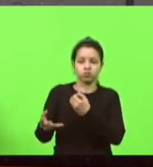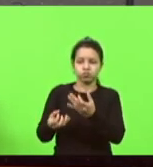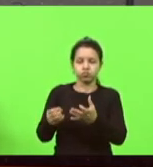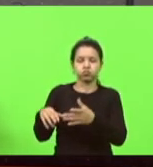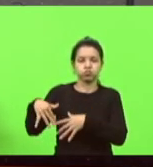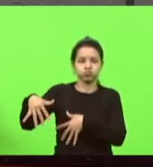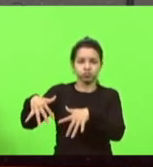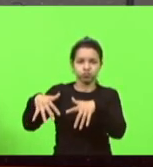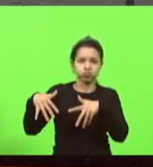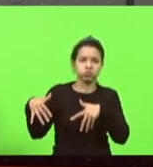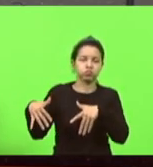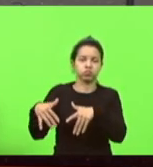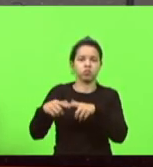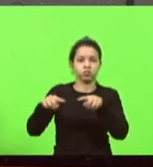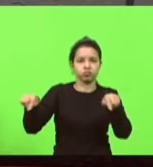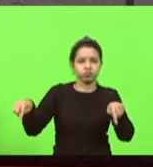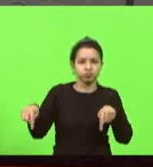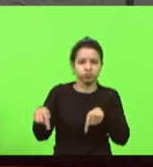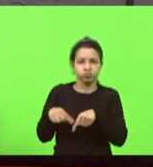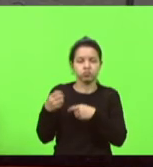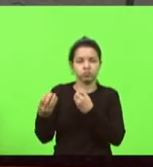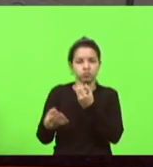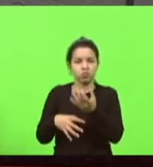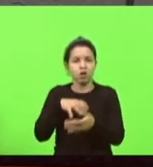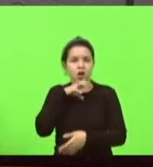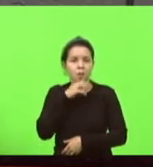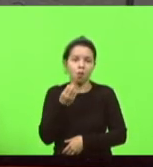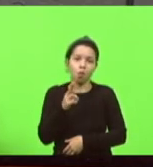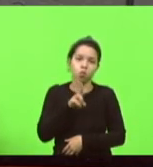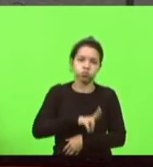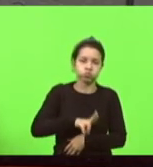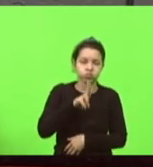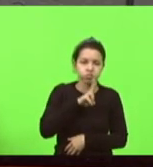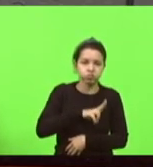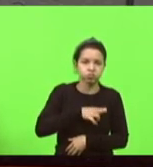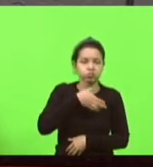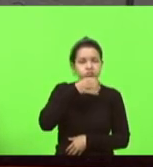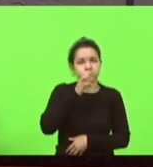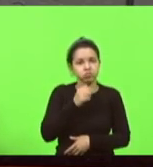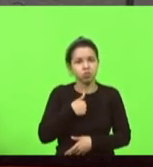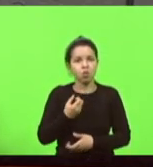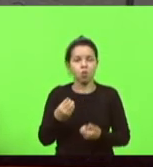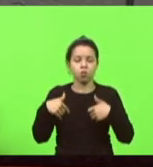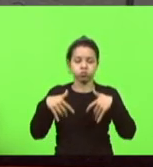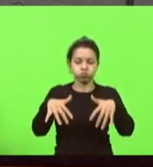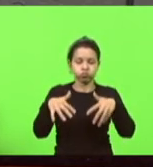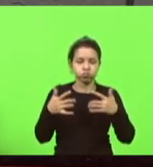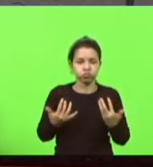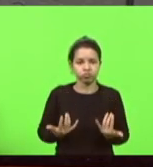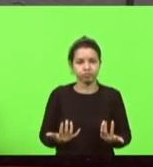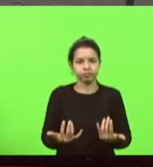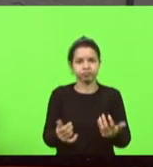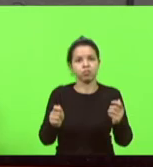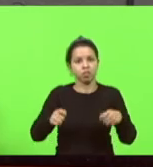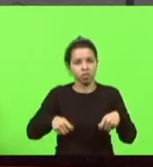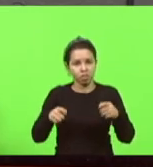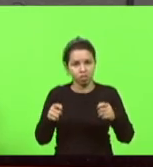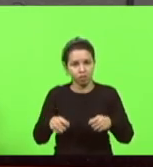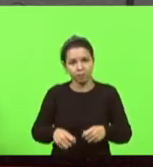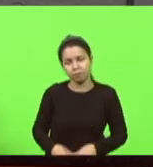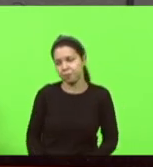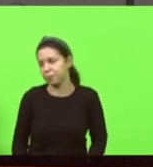propriedade, quer seja para os animais, quer seja para o consumo, quer seja para a irrigação, de forma que possa